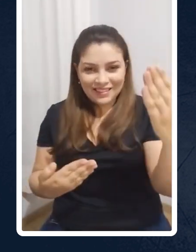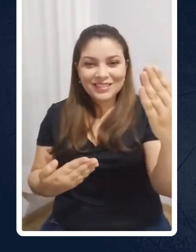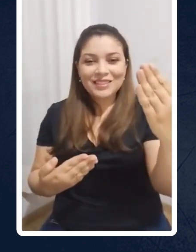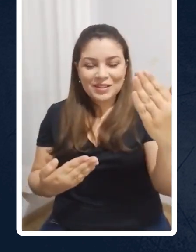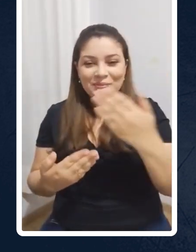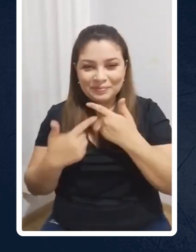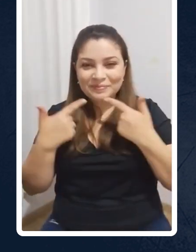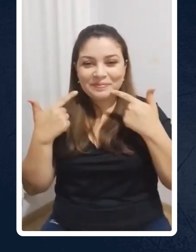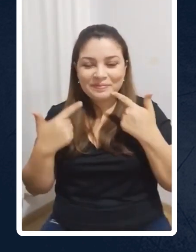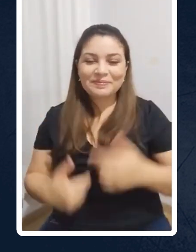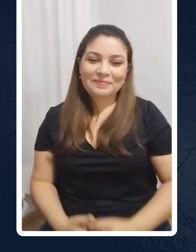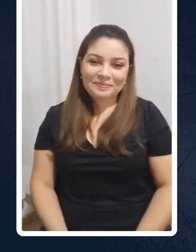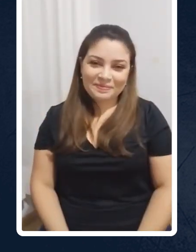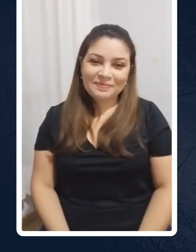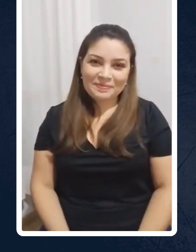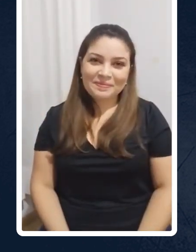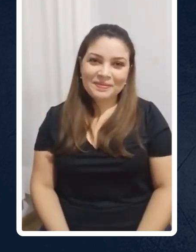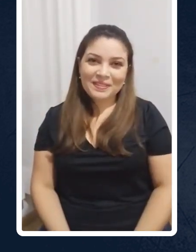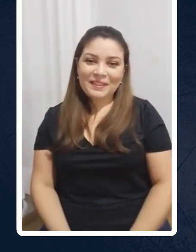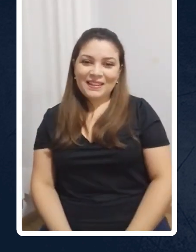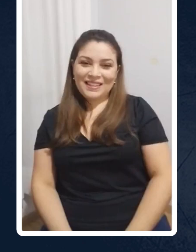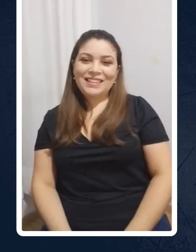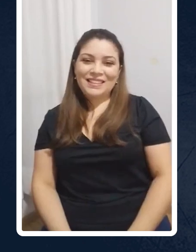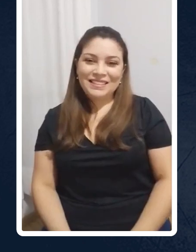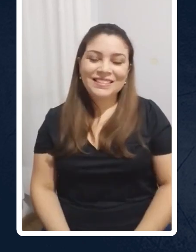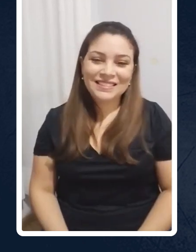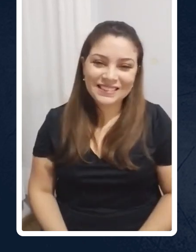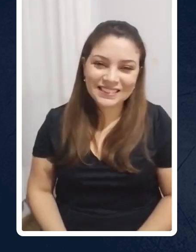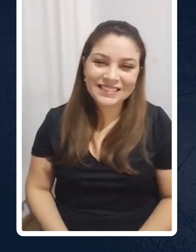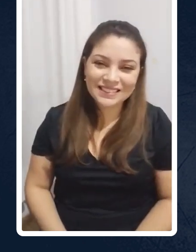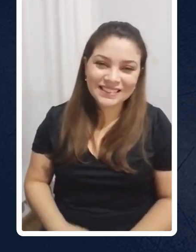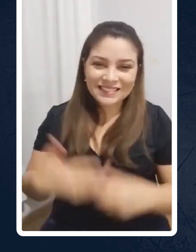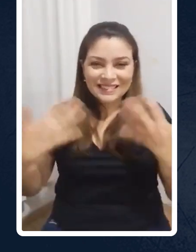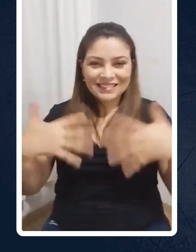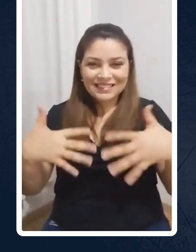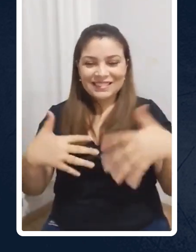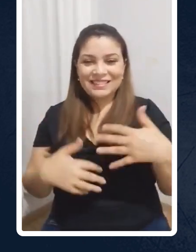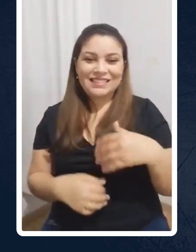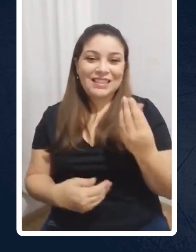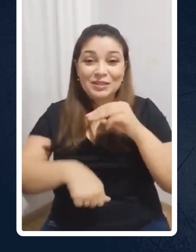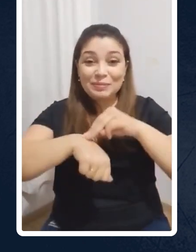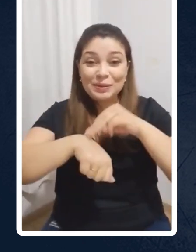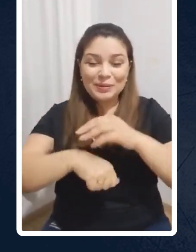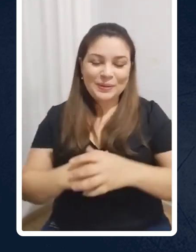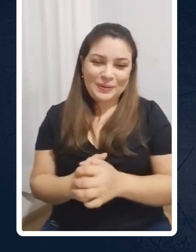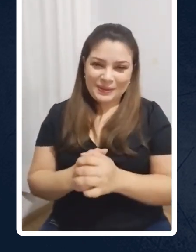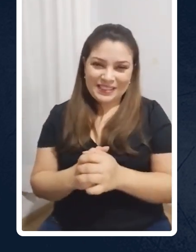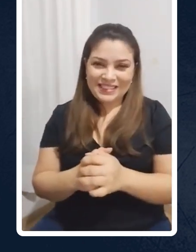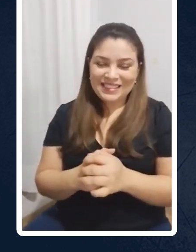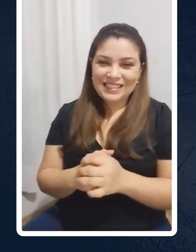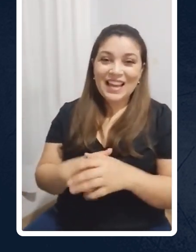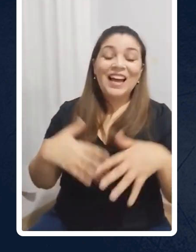Nossa, 4 minutos. Ai, ai, ai, ai, ai, ai. A gente combinou um